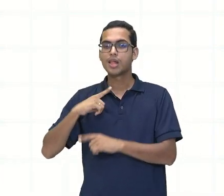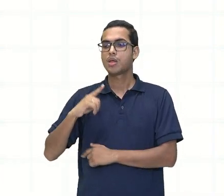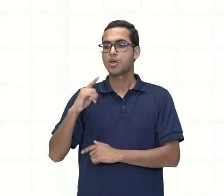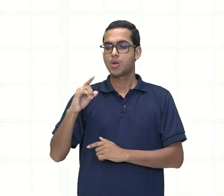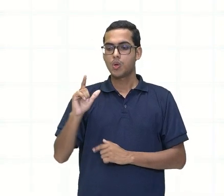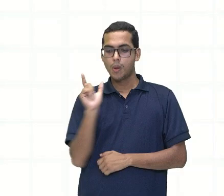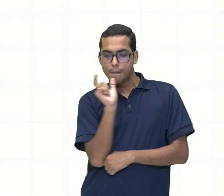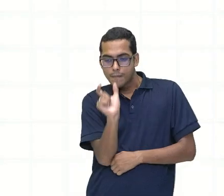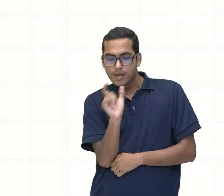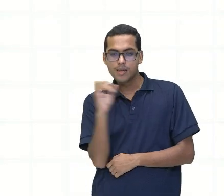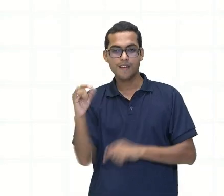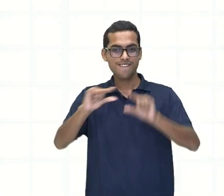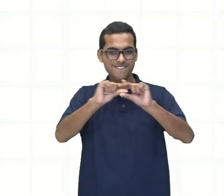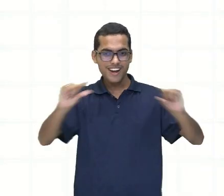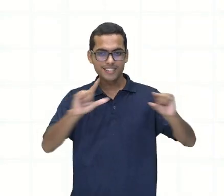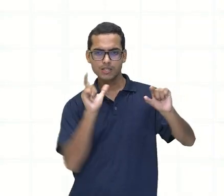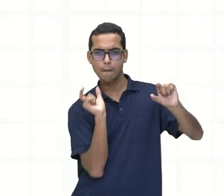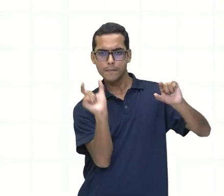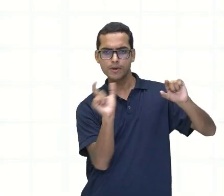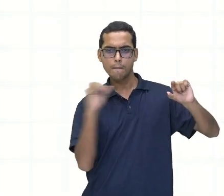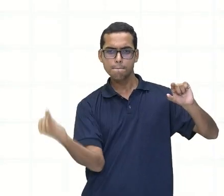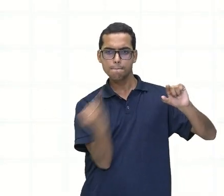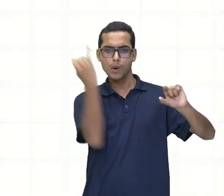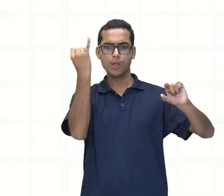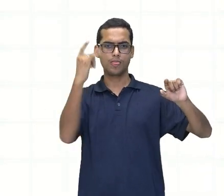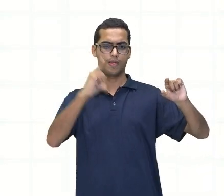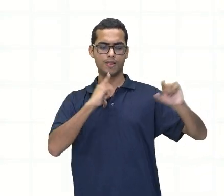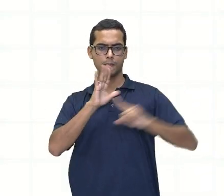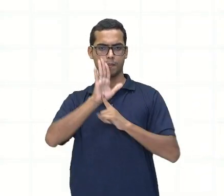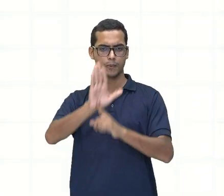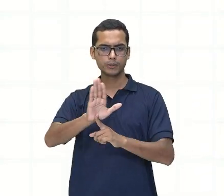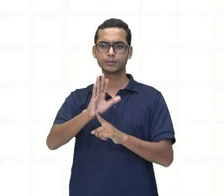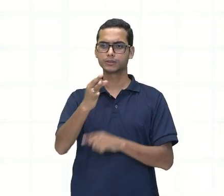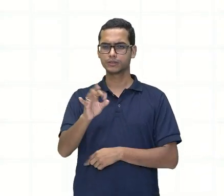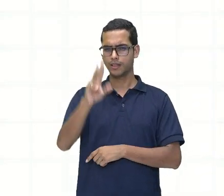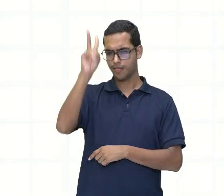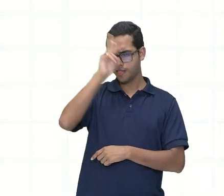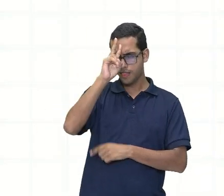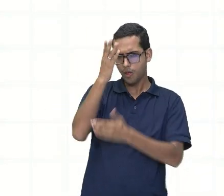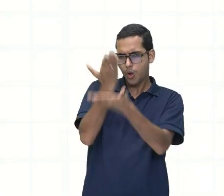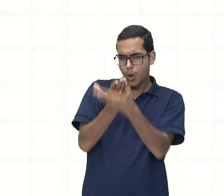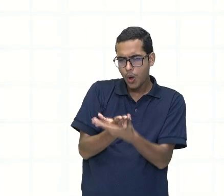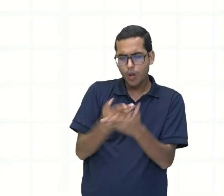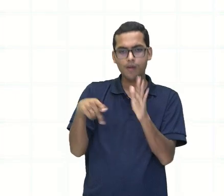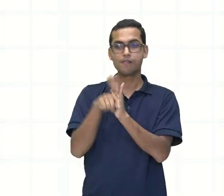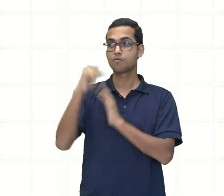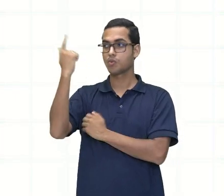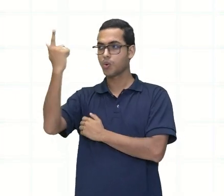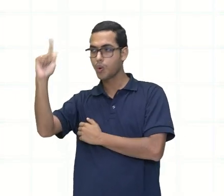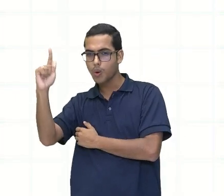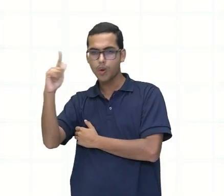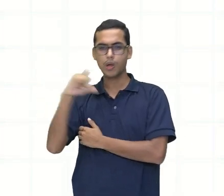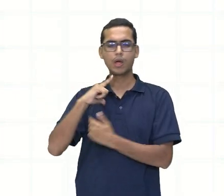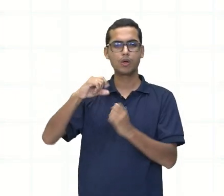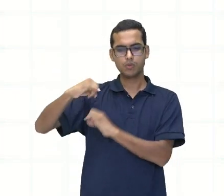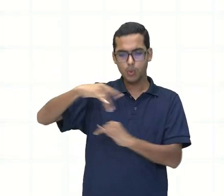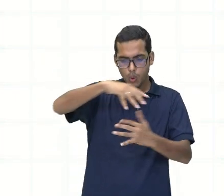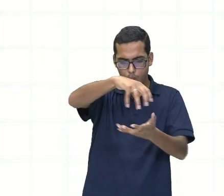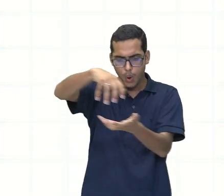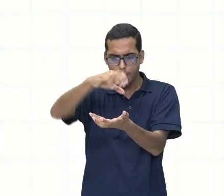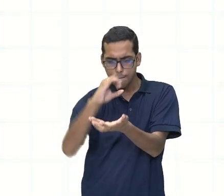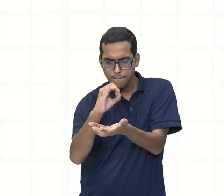ali do nosso predicado. Lembram quando a gente está estudando lá em geografia o núcleo da Terra,